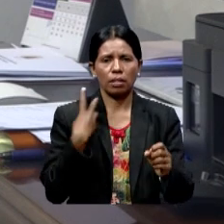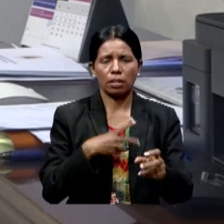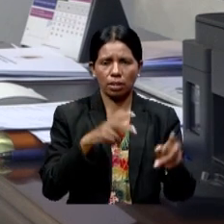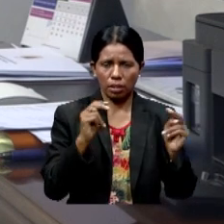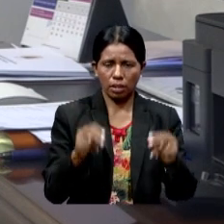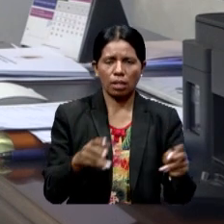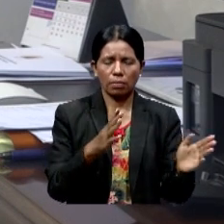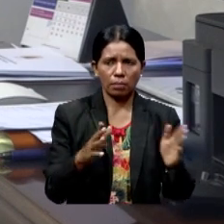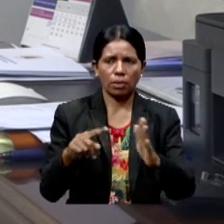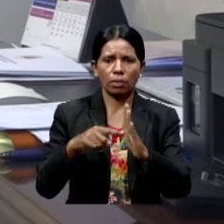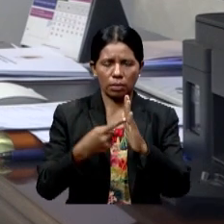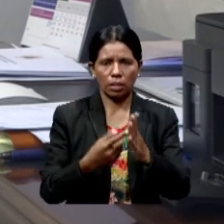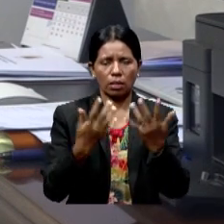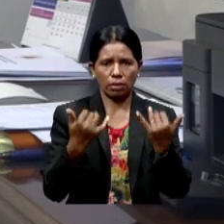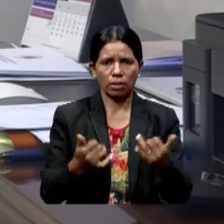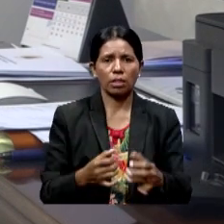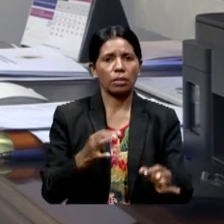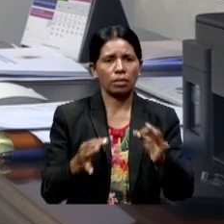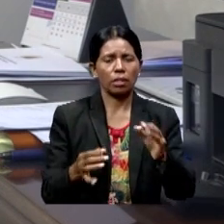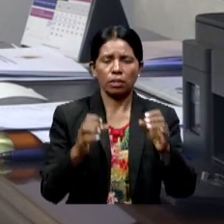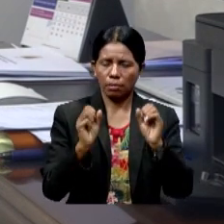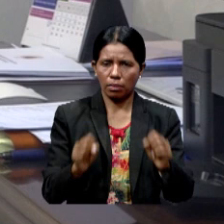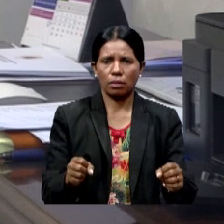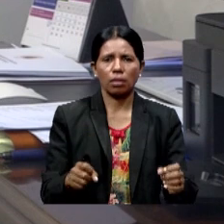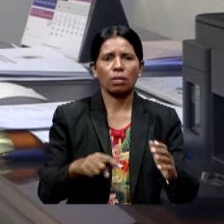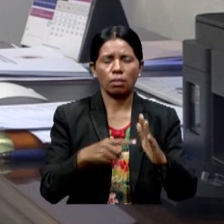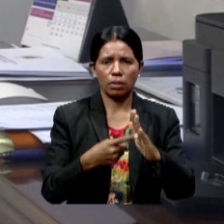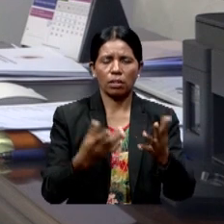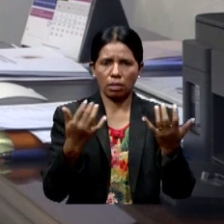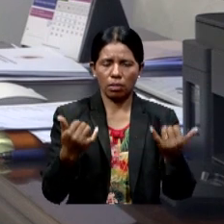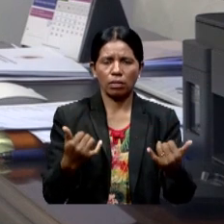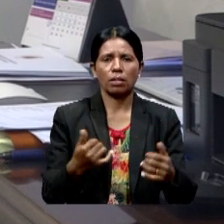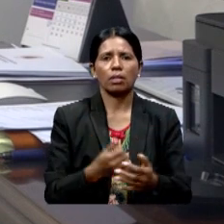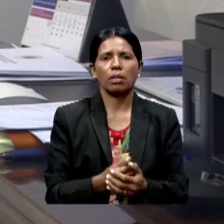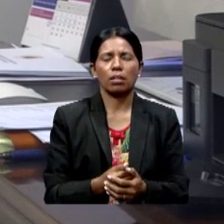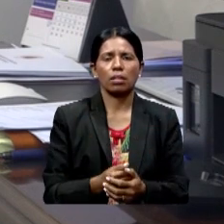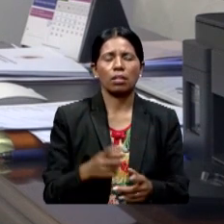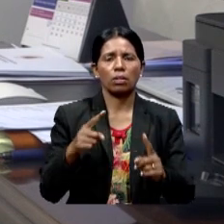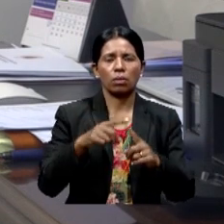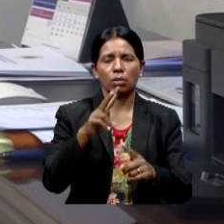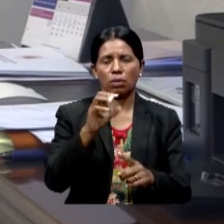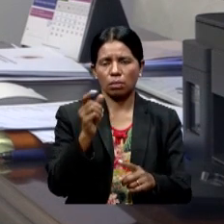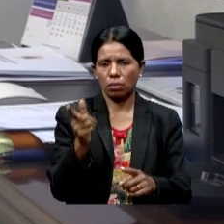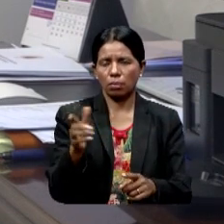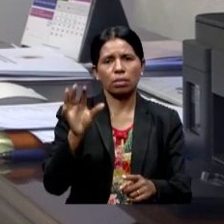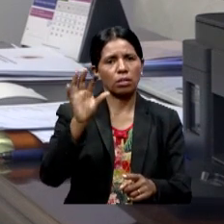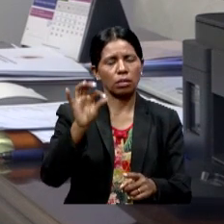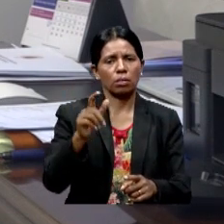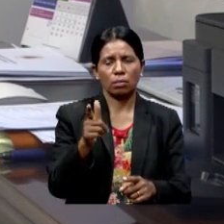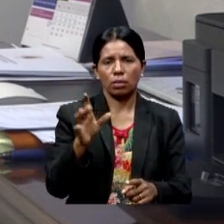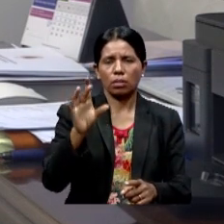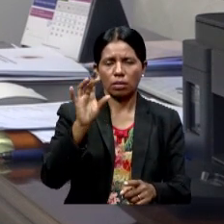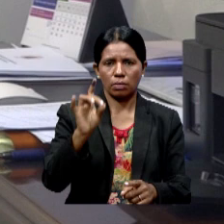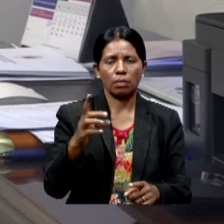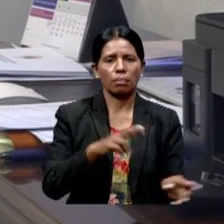preparasaun hahu agora. Se ida nemak bele antau hahu agora mais ou menos to 2029, 28